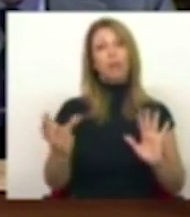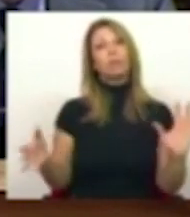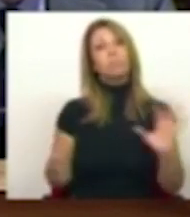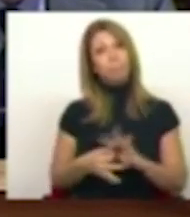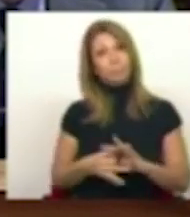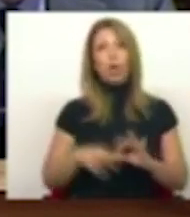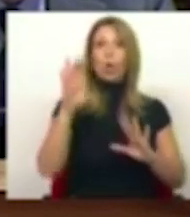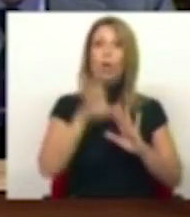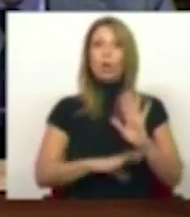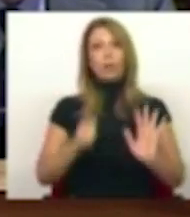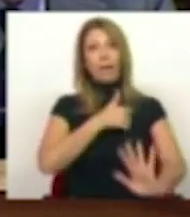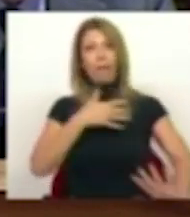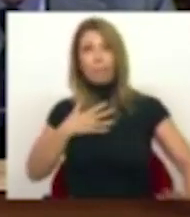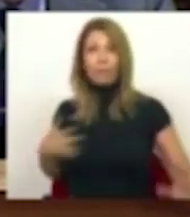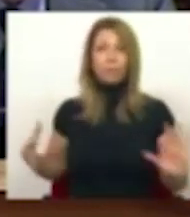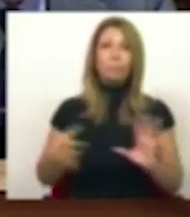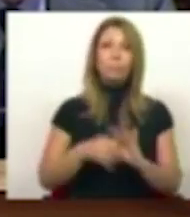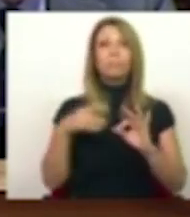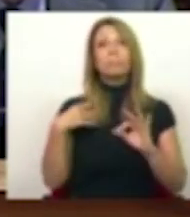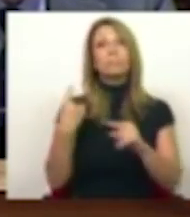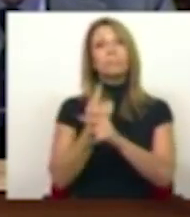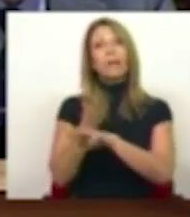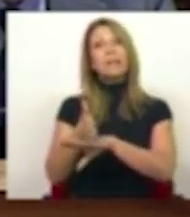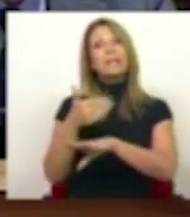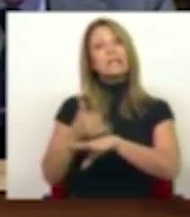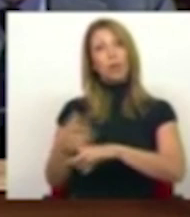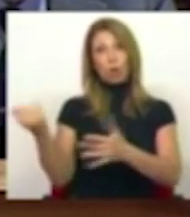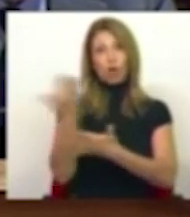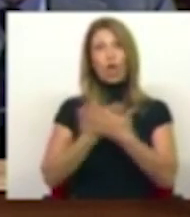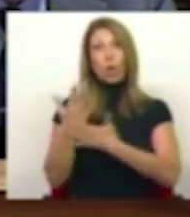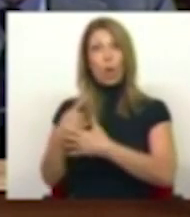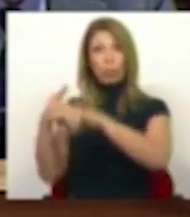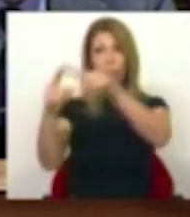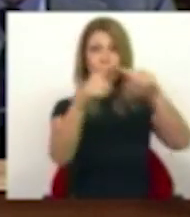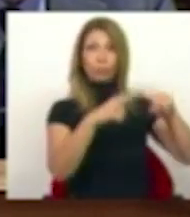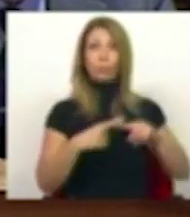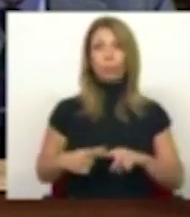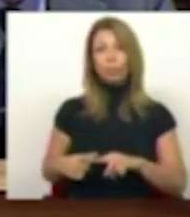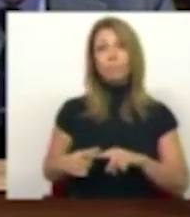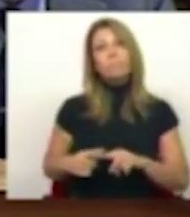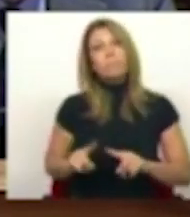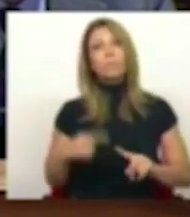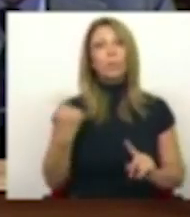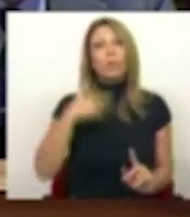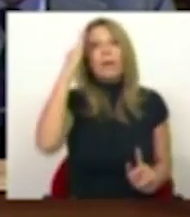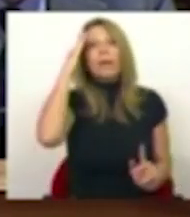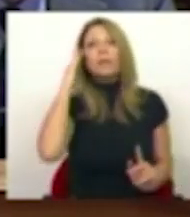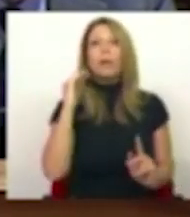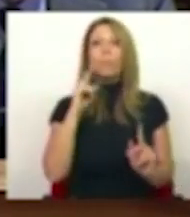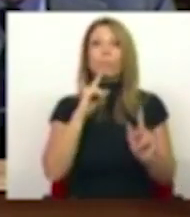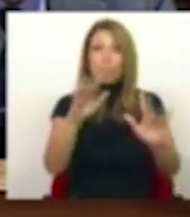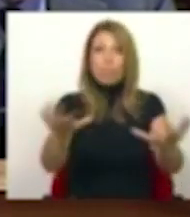nossas empresas, na diversidade dos setores económicos, é aquilo que nos parece que é